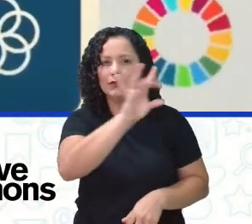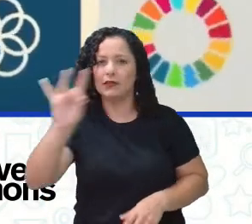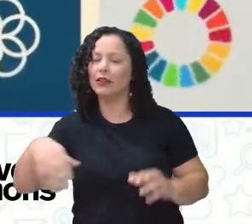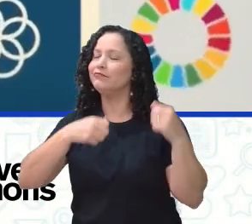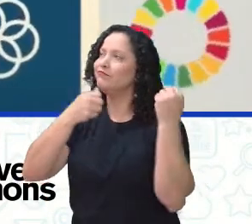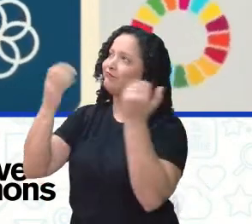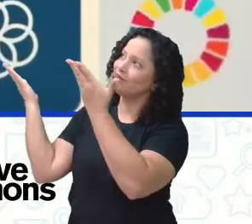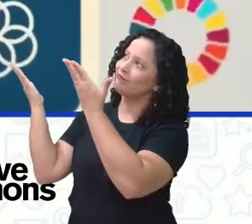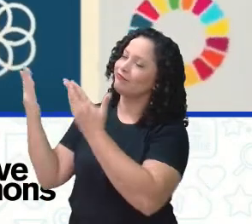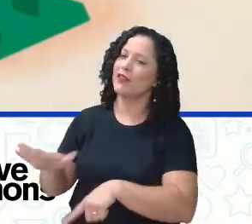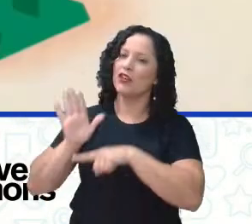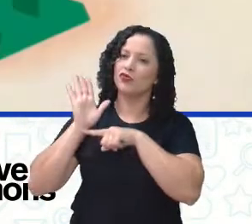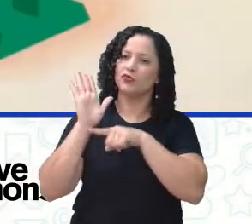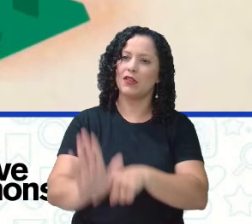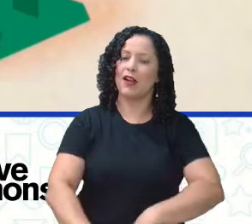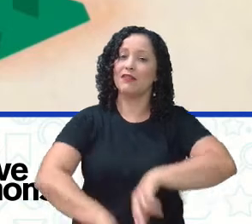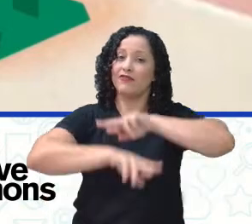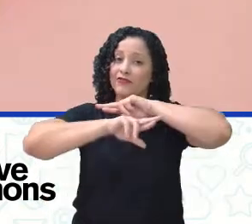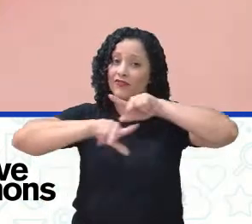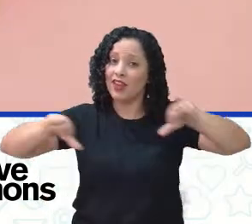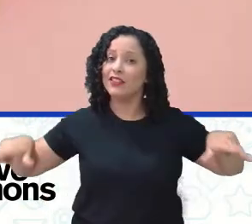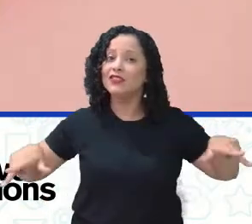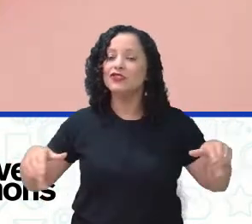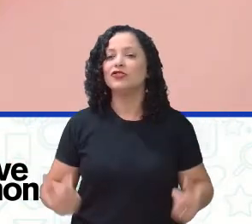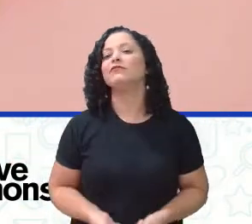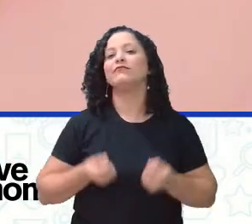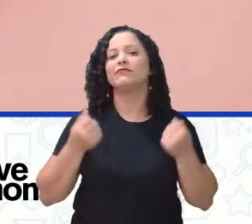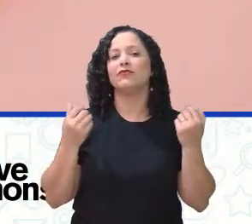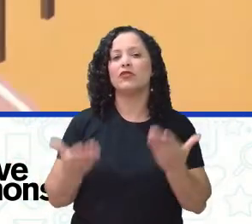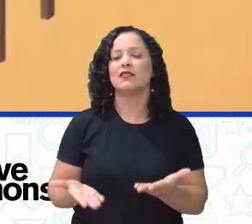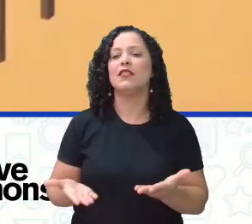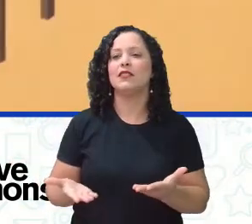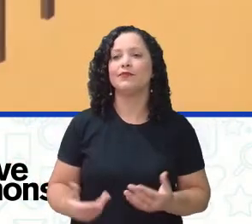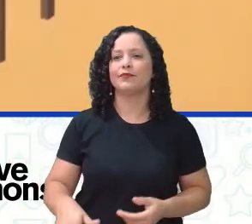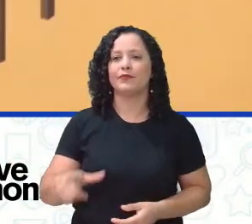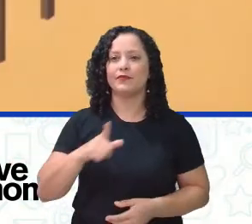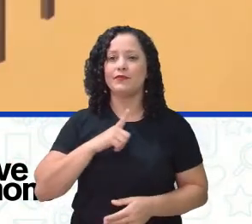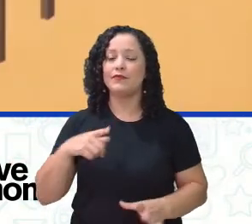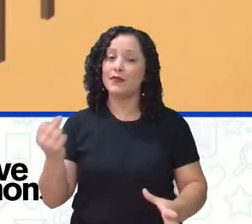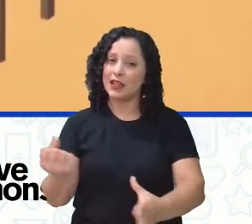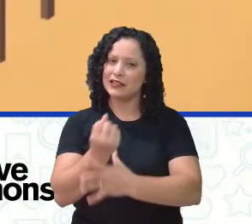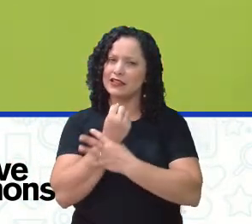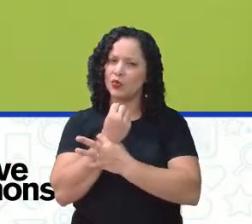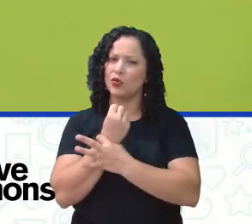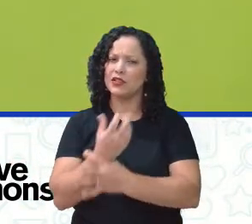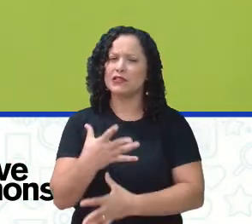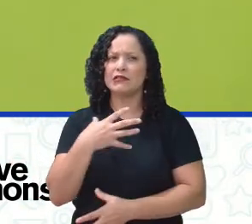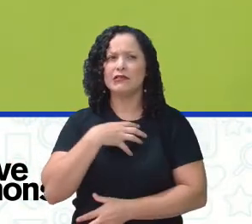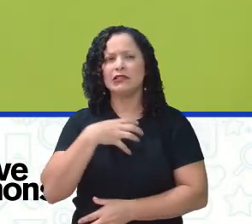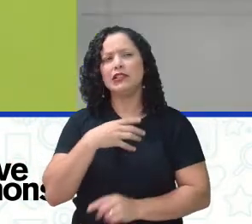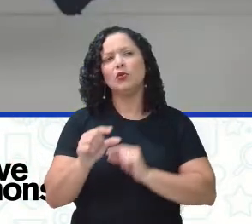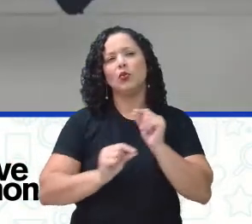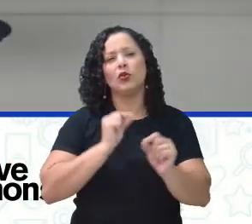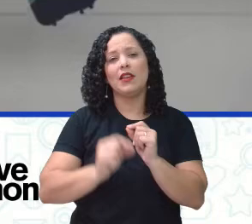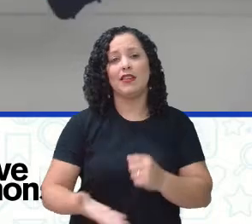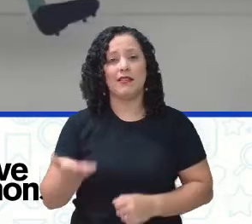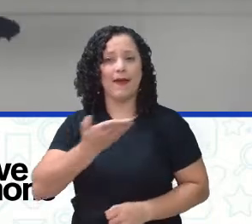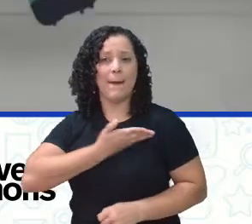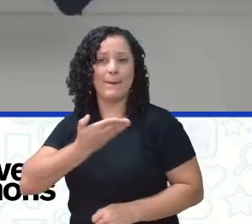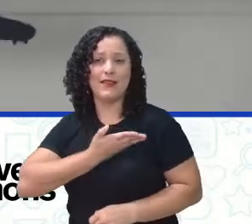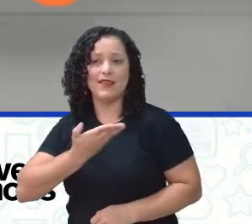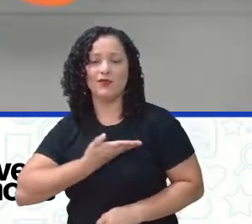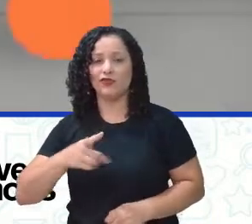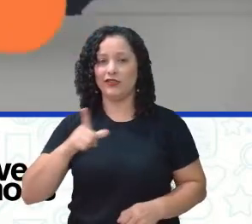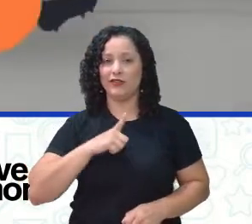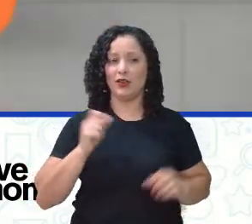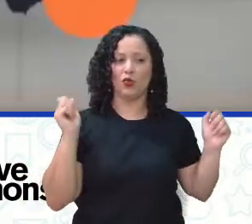você ajudar. Você se sentiria diferente sendo menina ou menina em relação à segurança que você sente, aos amigos que tem ou os